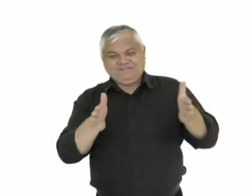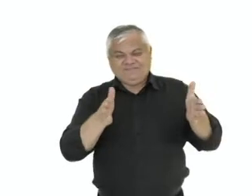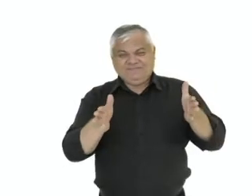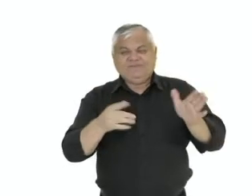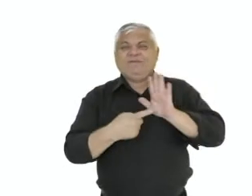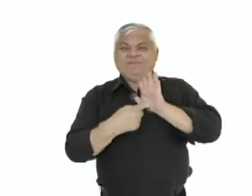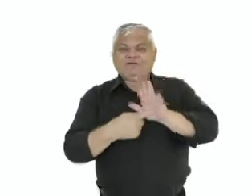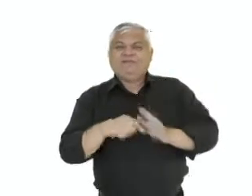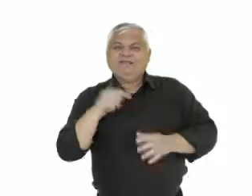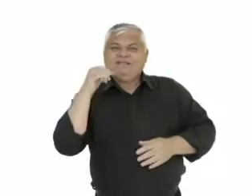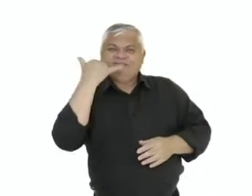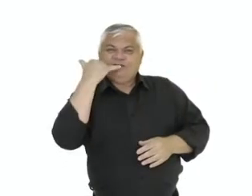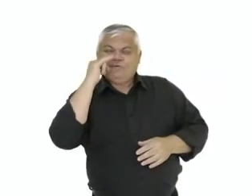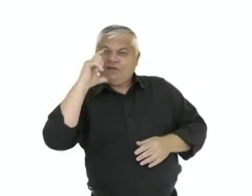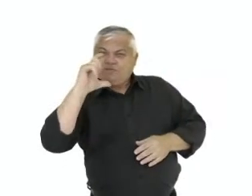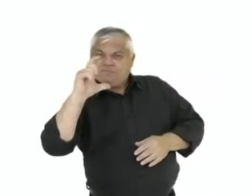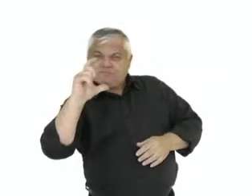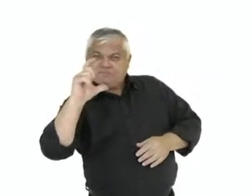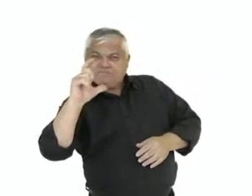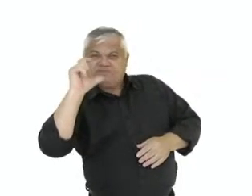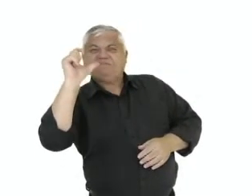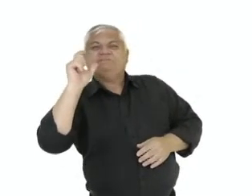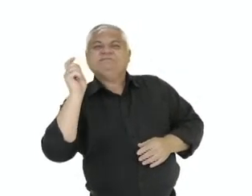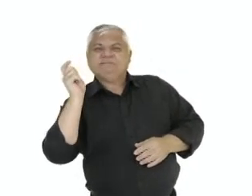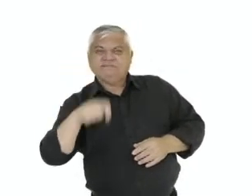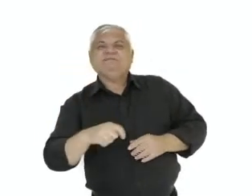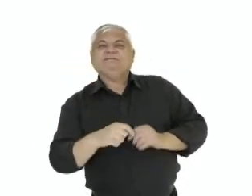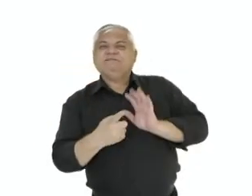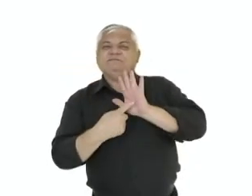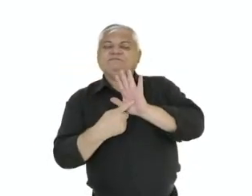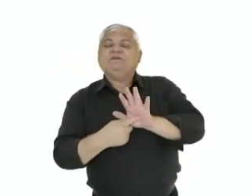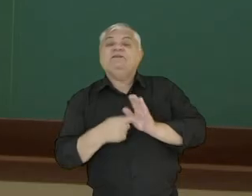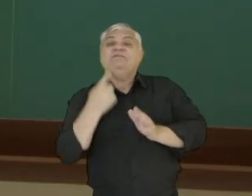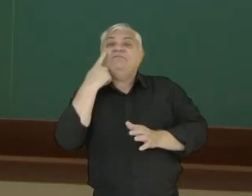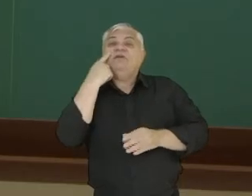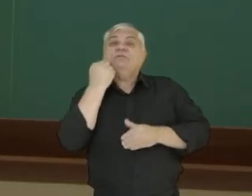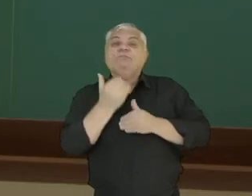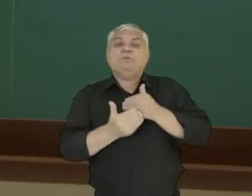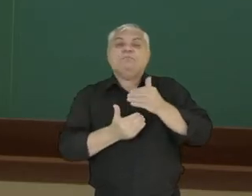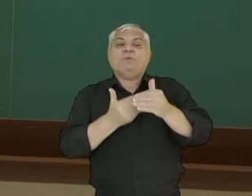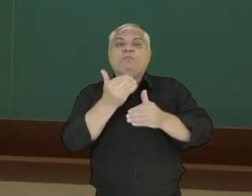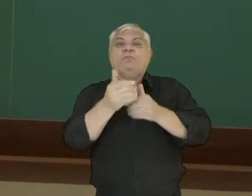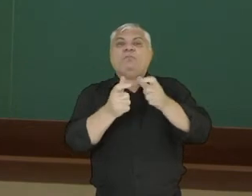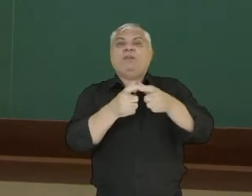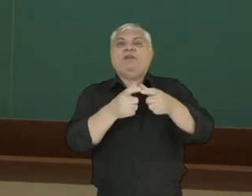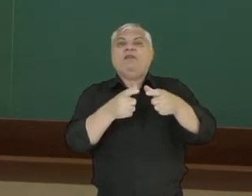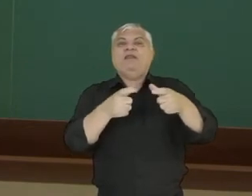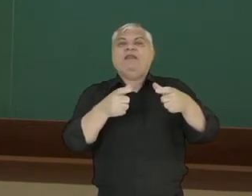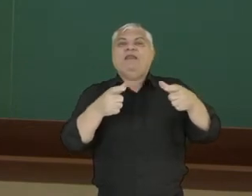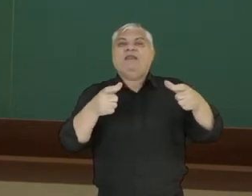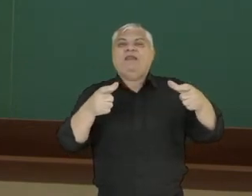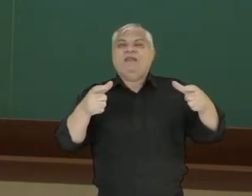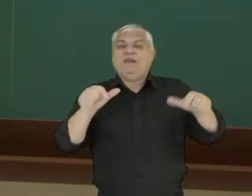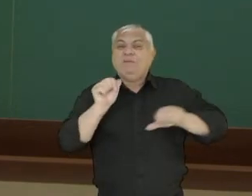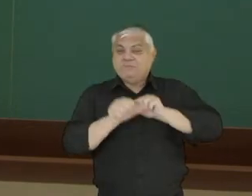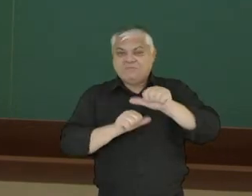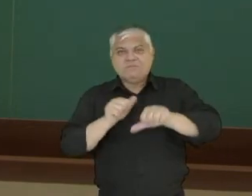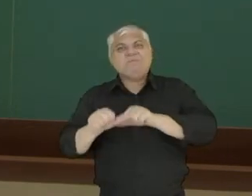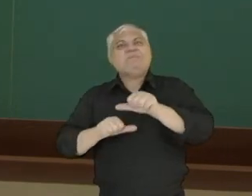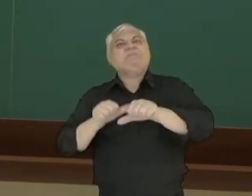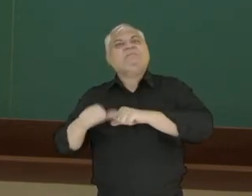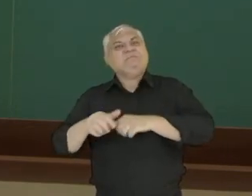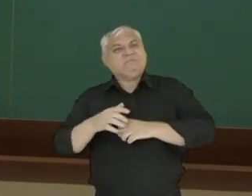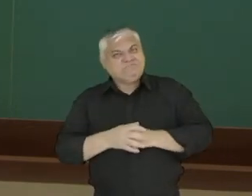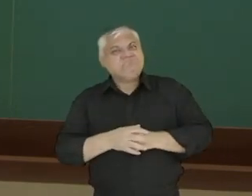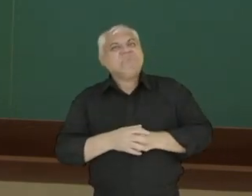celular, e capturar esse QR Code e aí posteriormente acompanhar e conhecer um pouco mais sobre essas mudanças